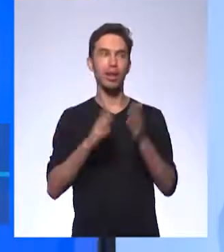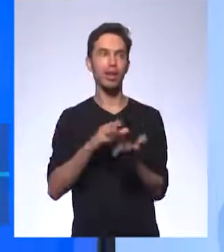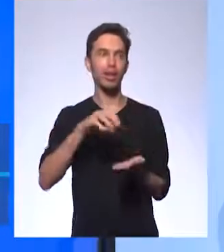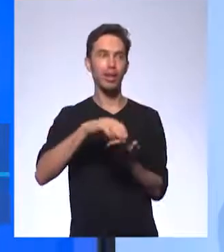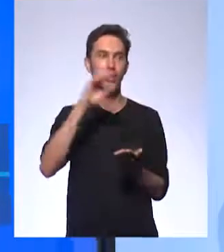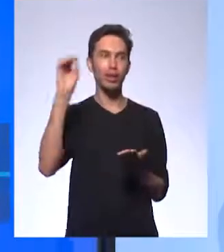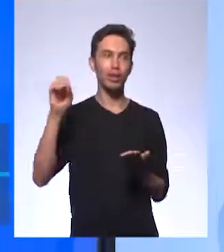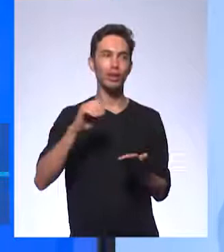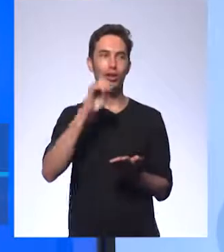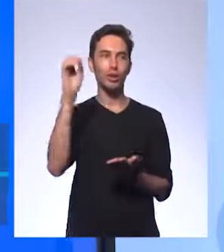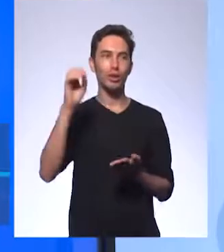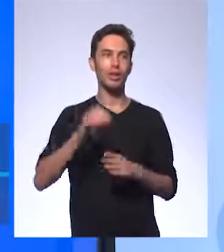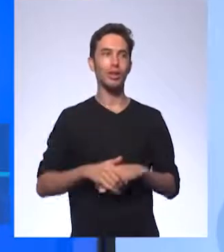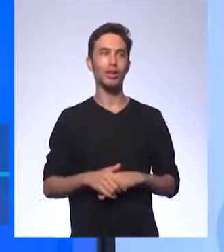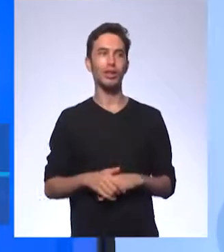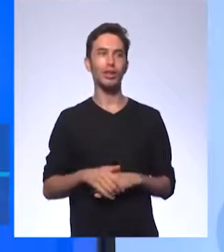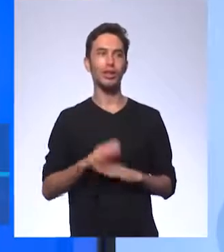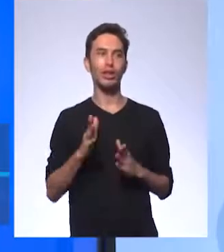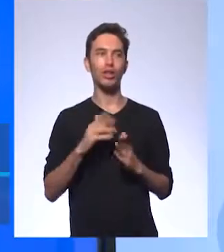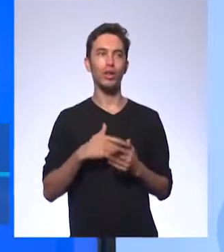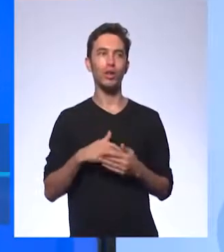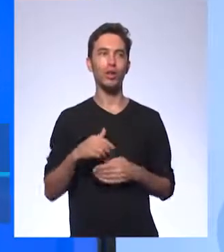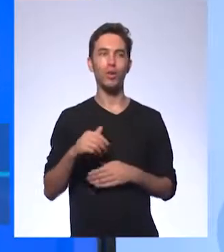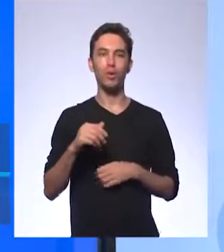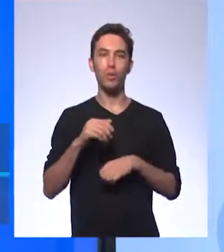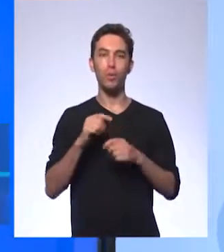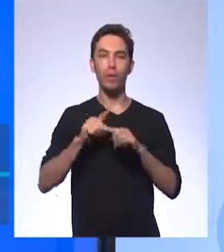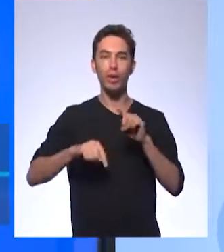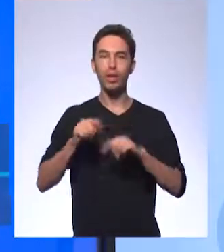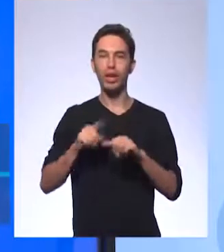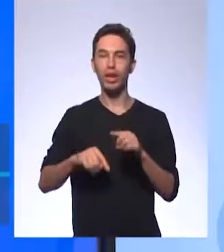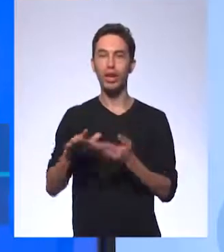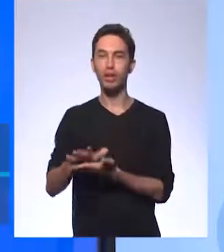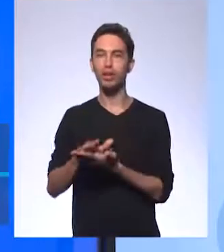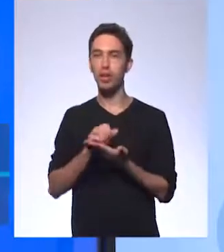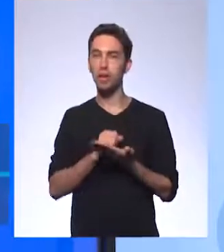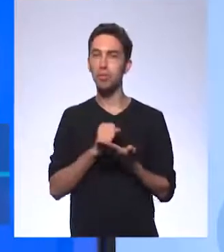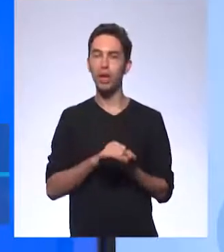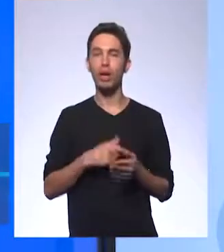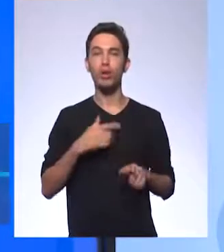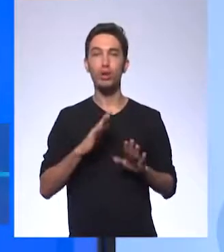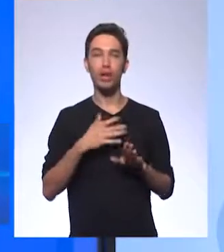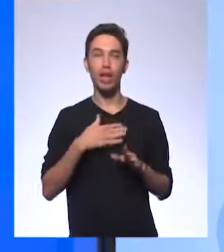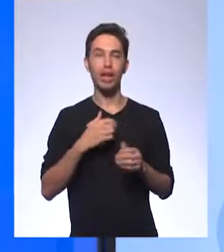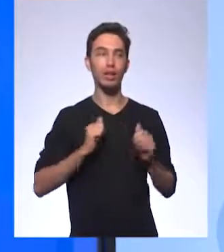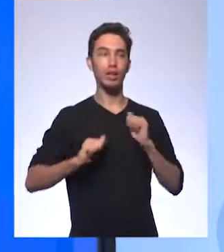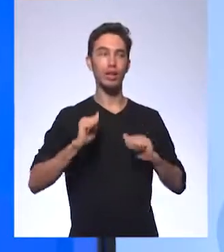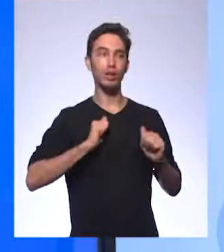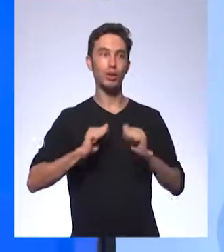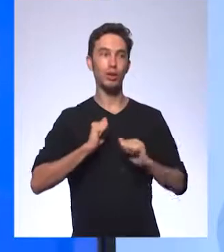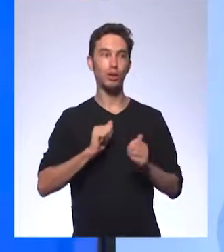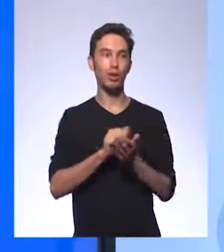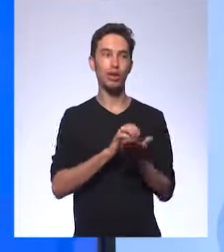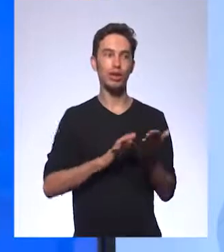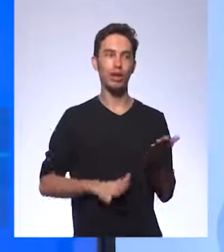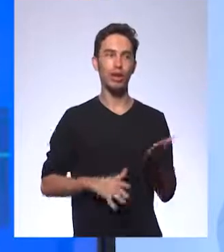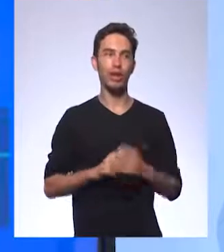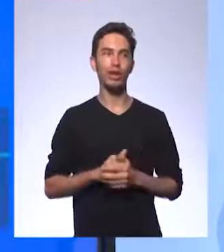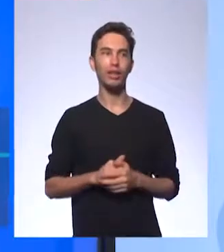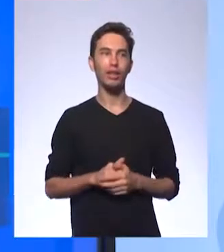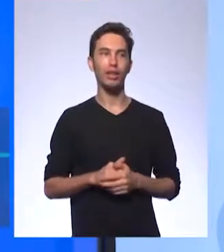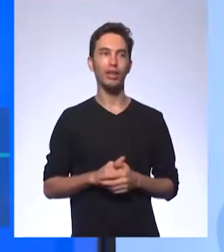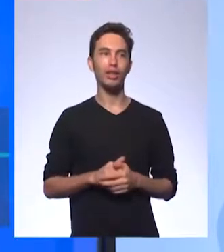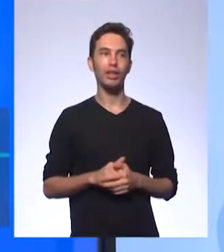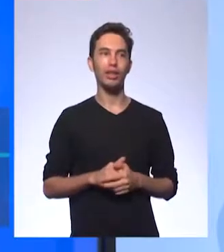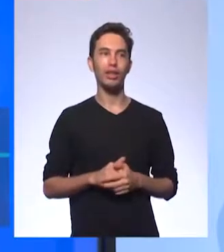de mídias, já com o seu material em mãos, já ansiosos, né, ansiosos pela aula, pelas atividades que vocês